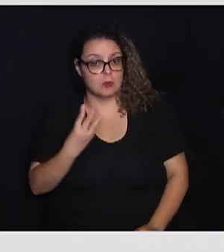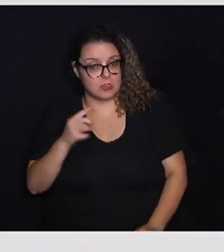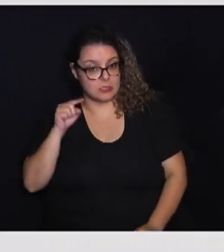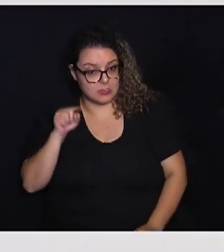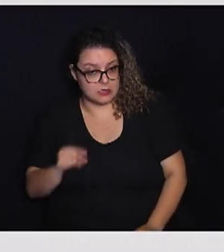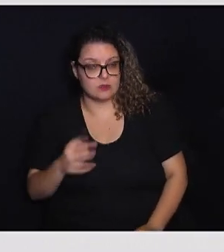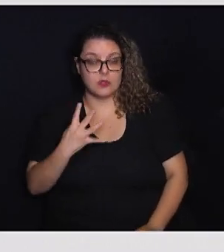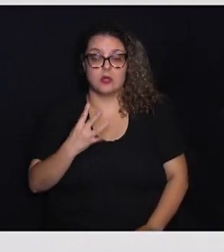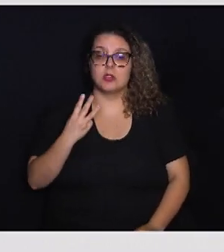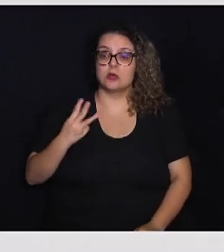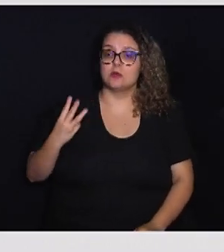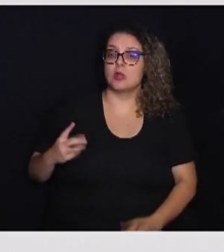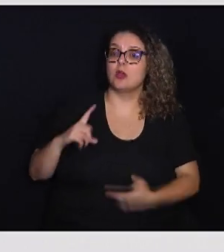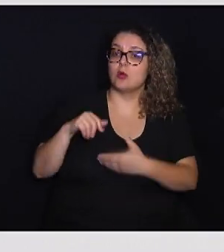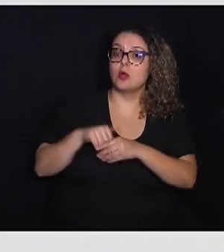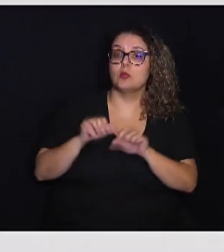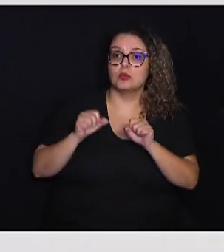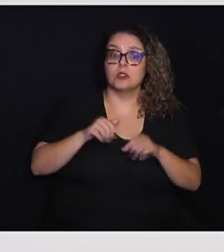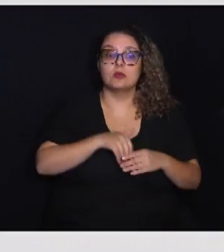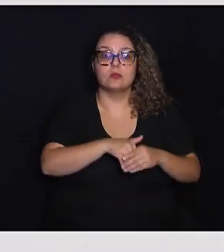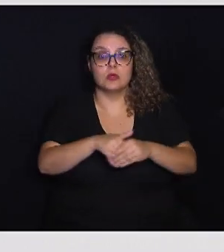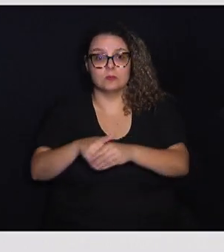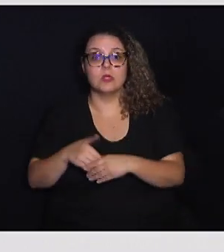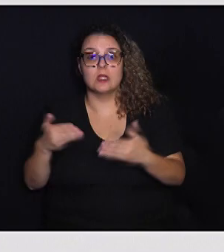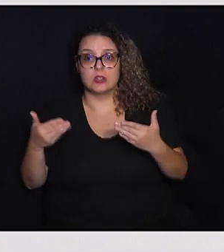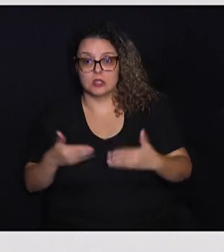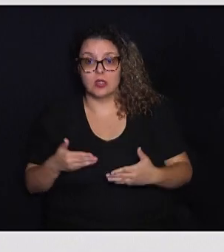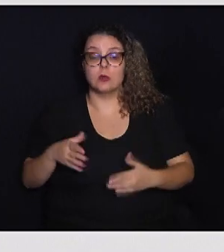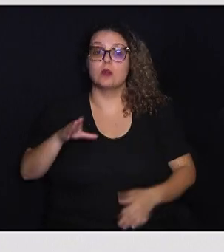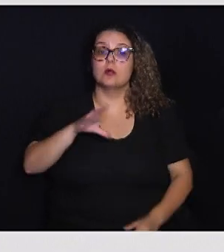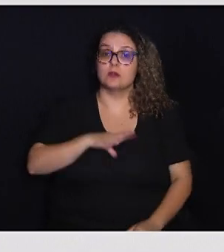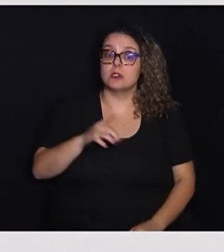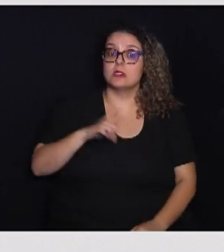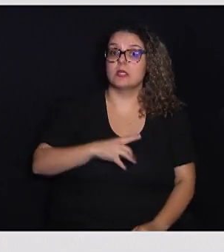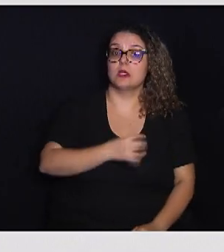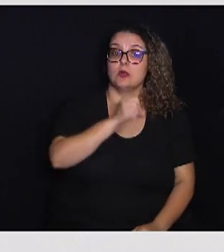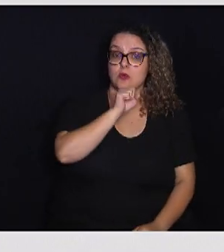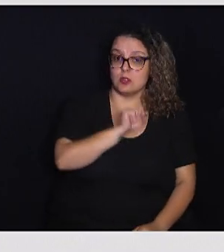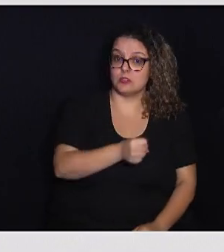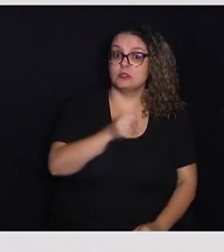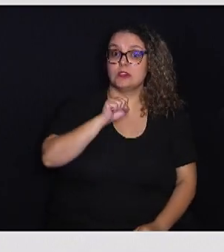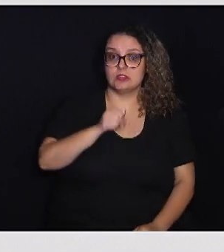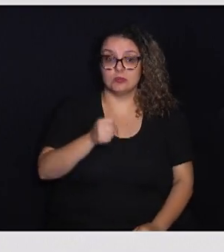843.433 eleitores puderam votar. E agora a cidade conta com